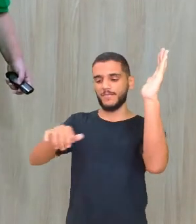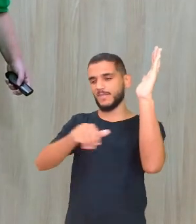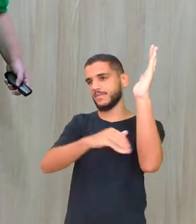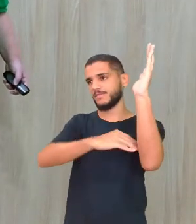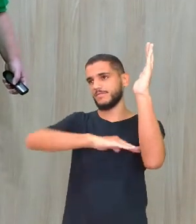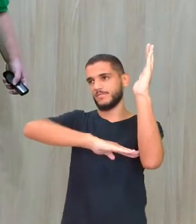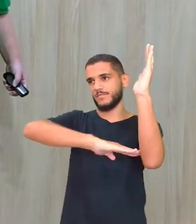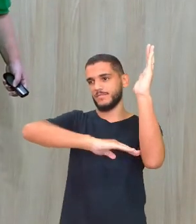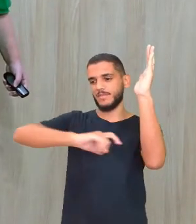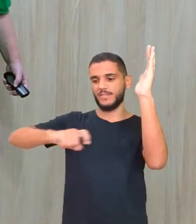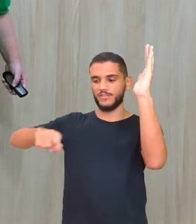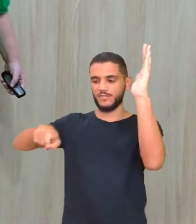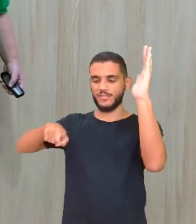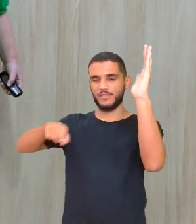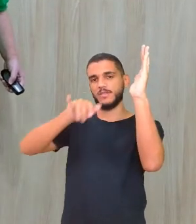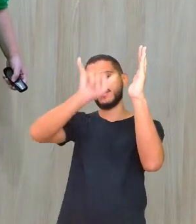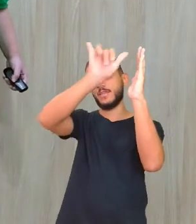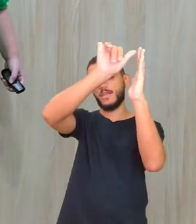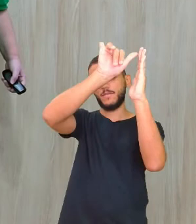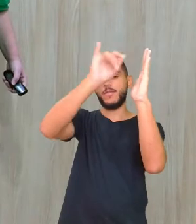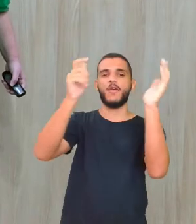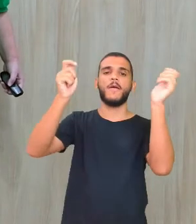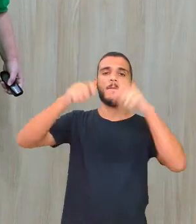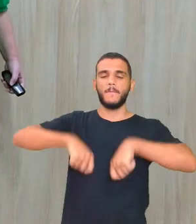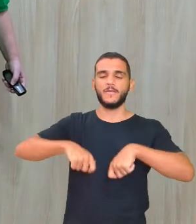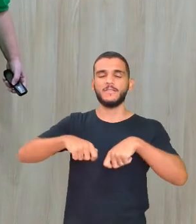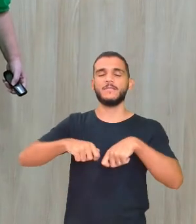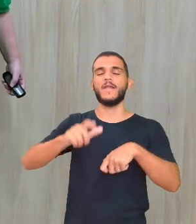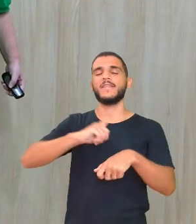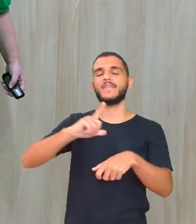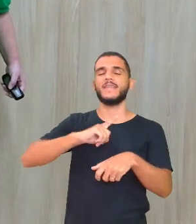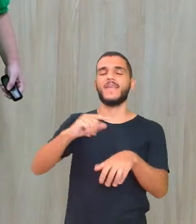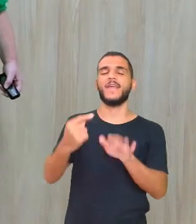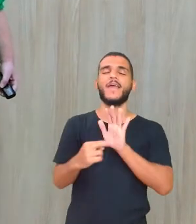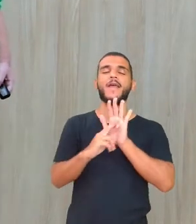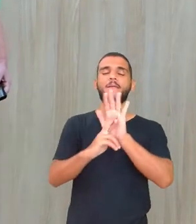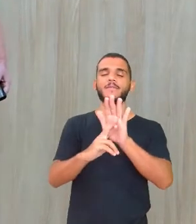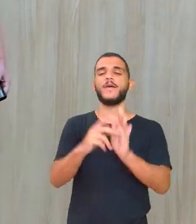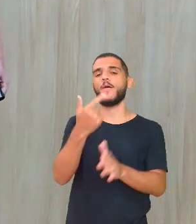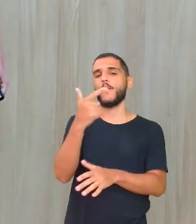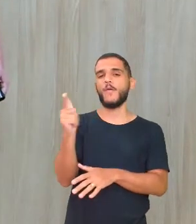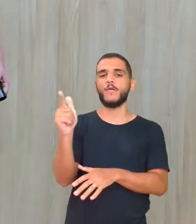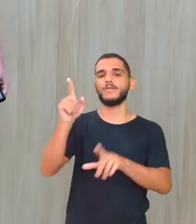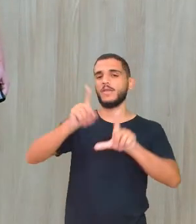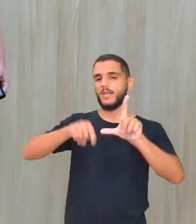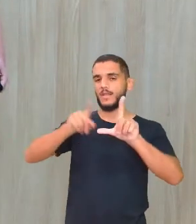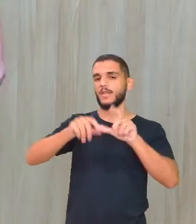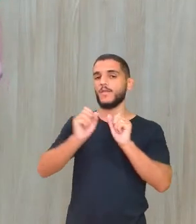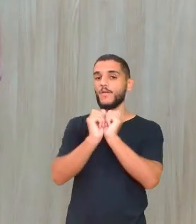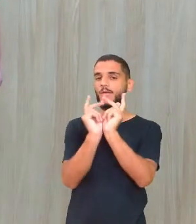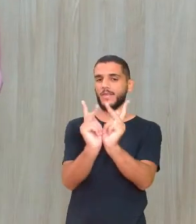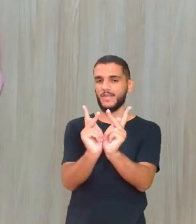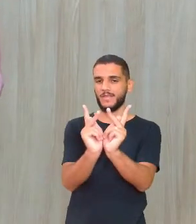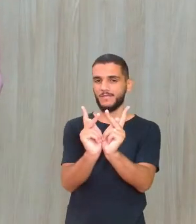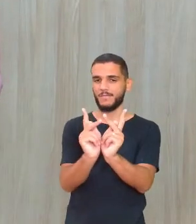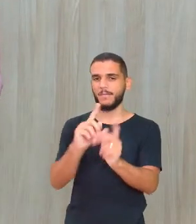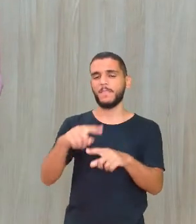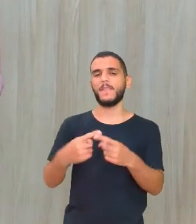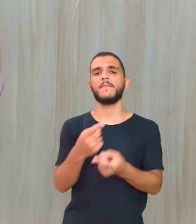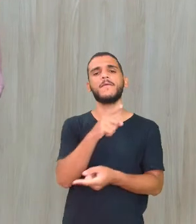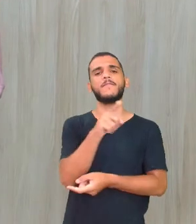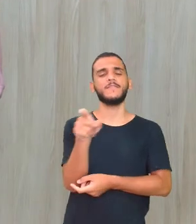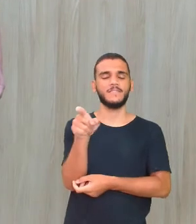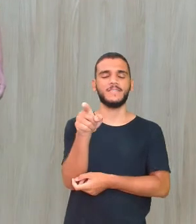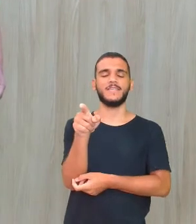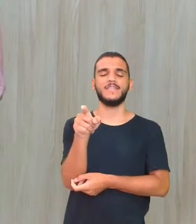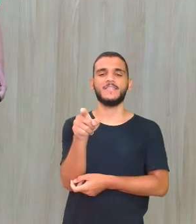aí, né? Você pode representar a abscissa ordenada com outras letras. Mas